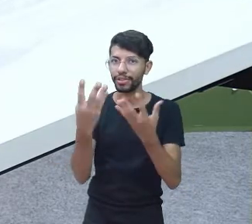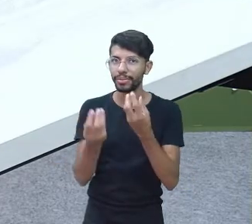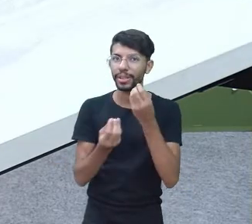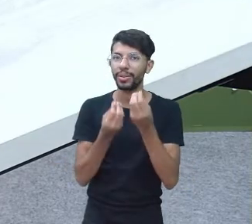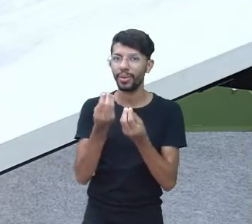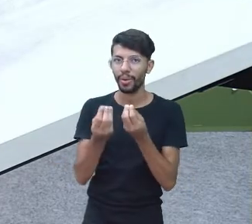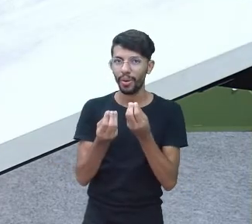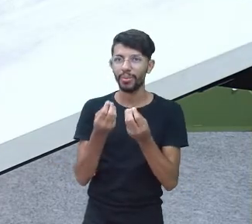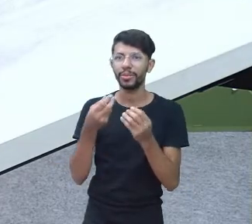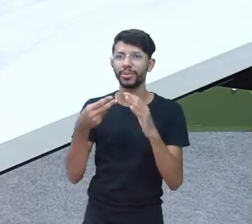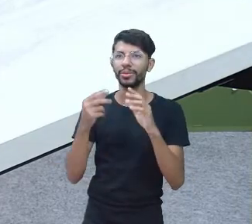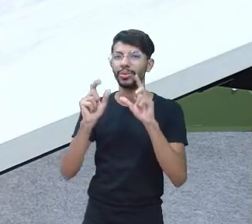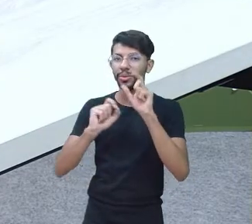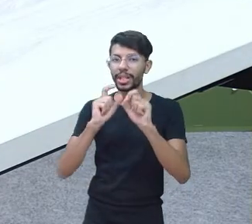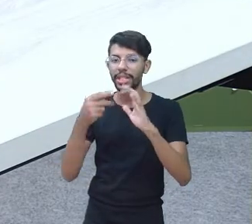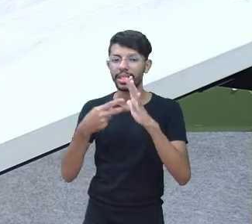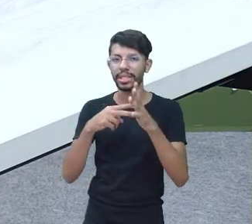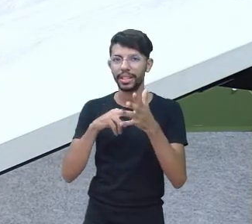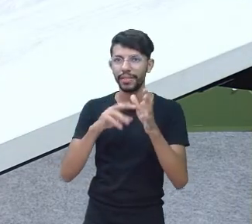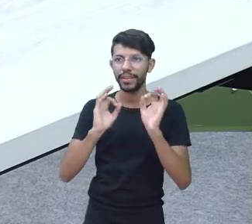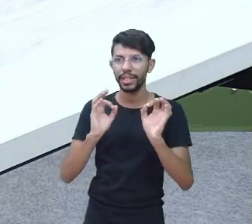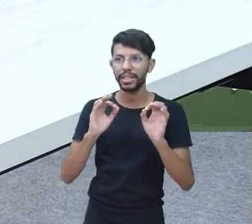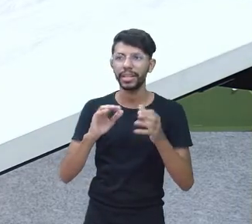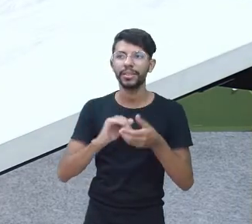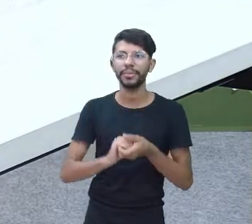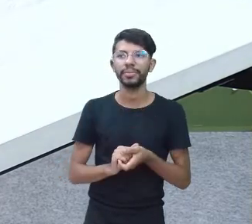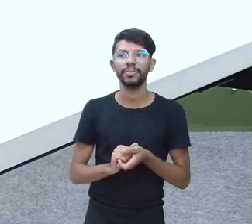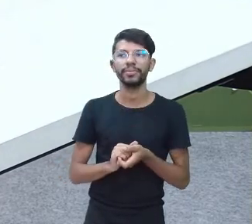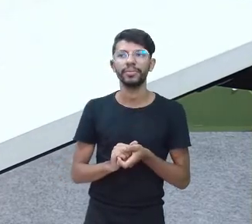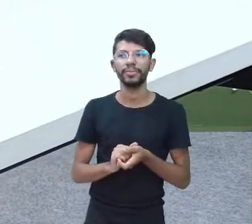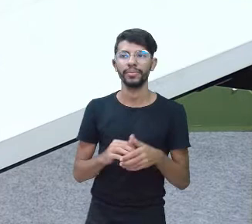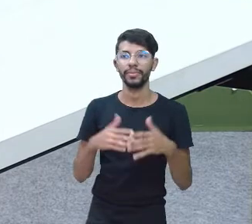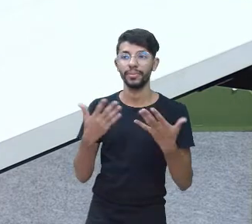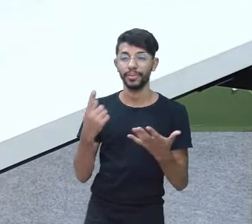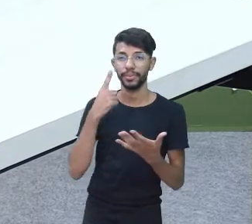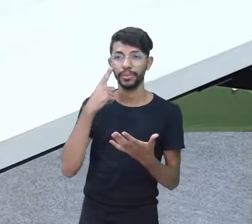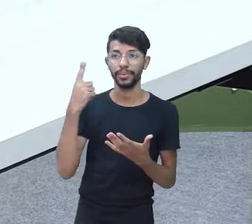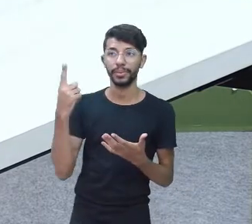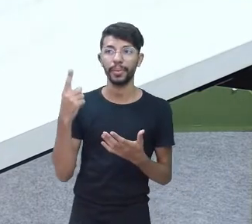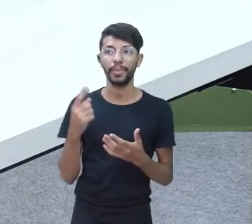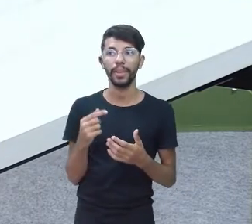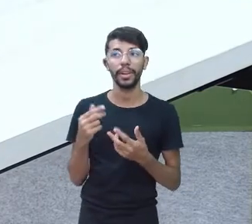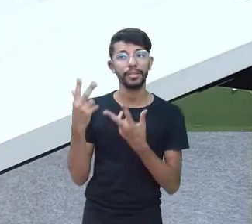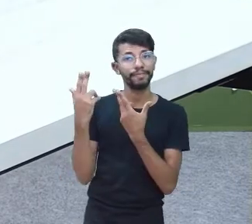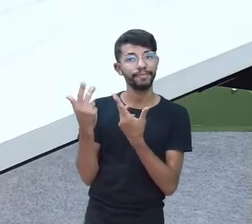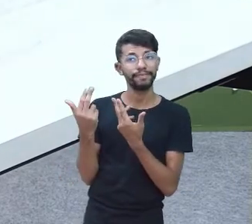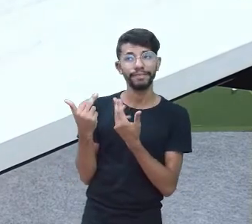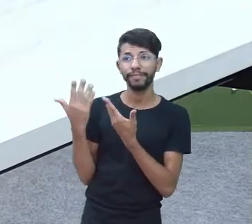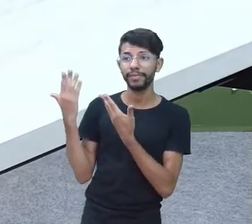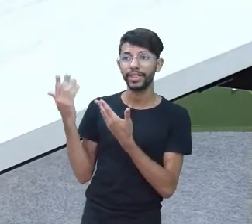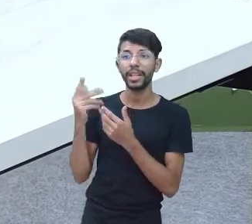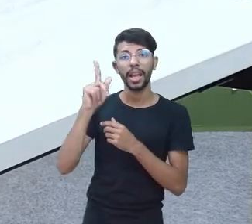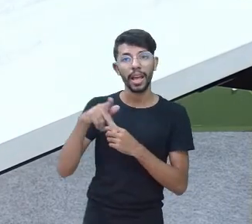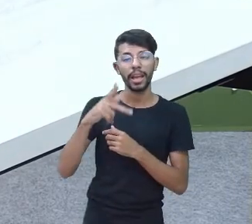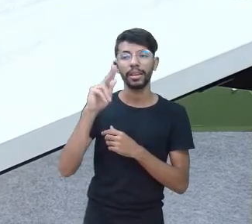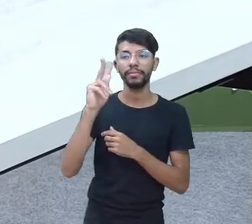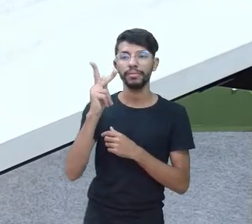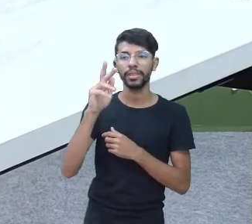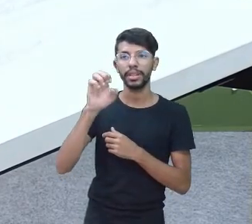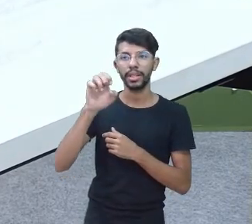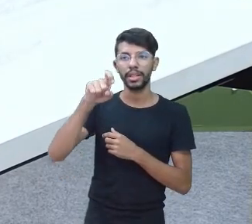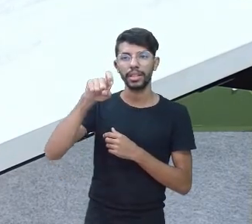mais visível, né? Se bem que agora tá pegando os dois, que legal. Então, ó, aqui é a mesma coisa. É um hexágono, ó, tá